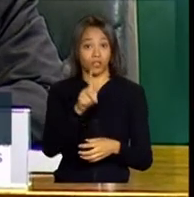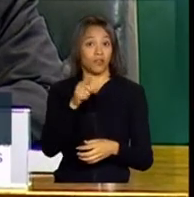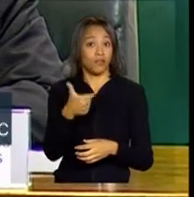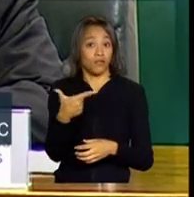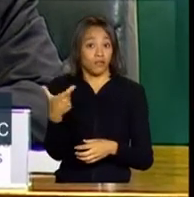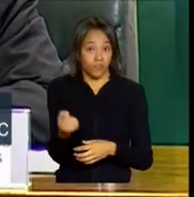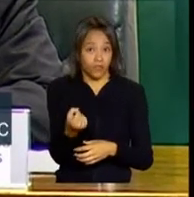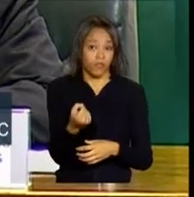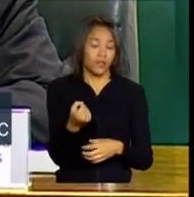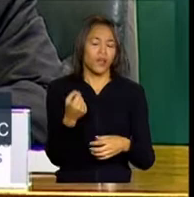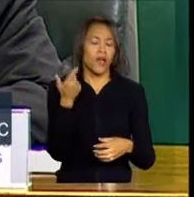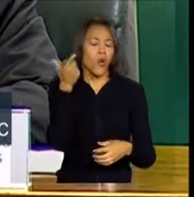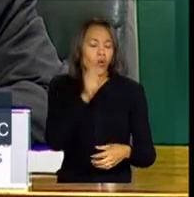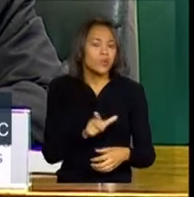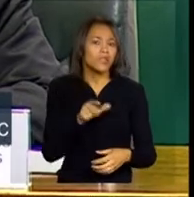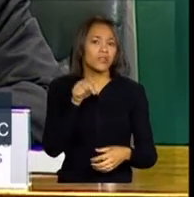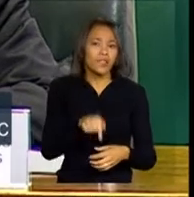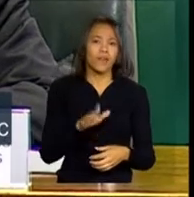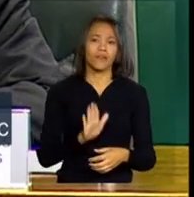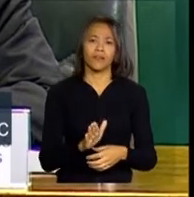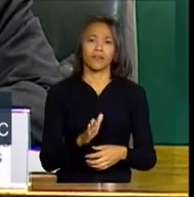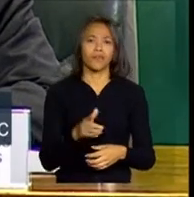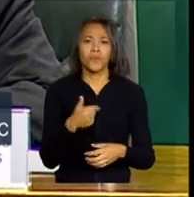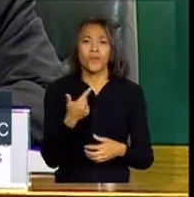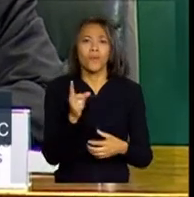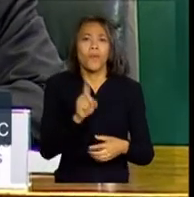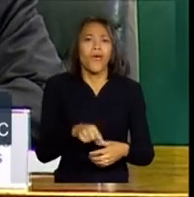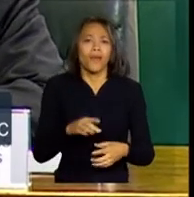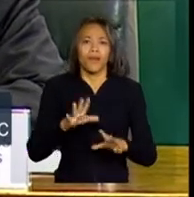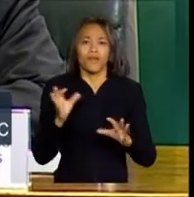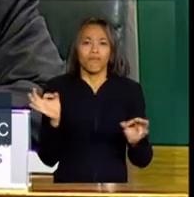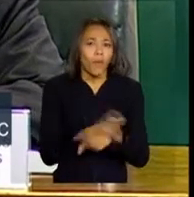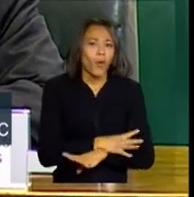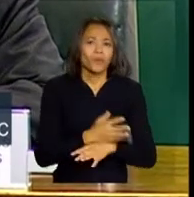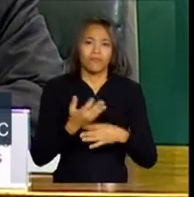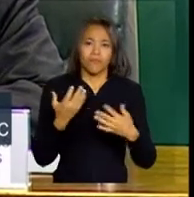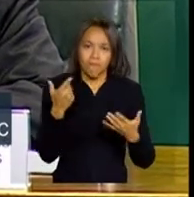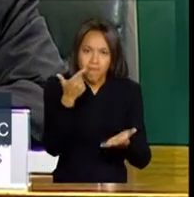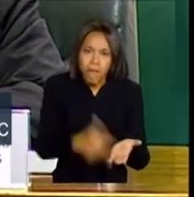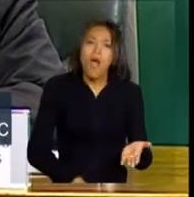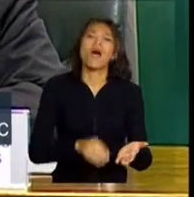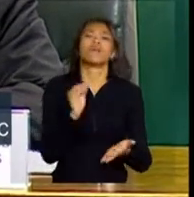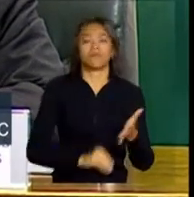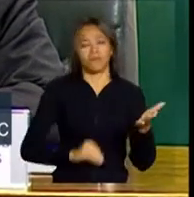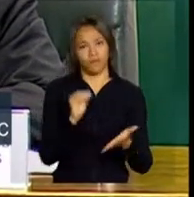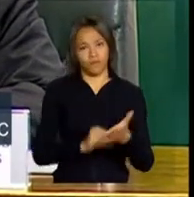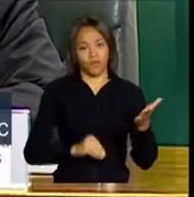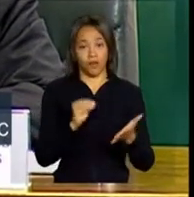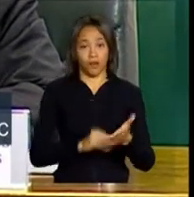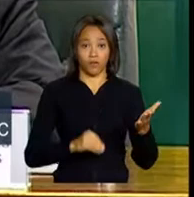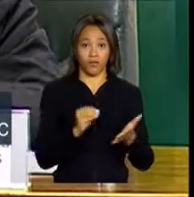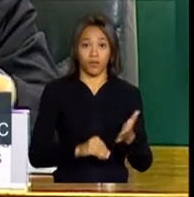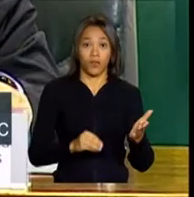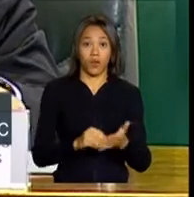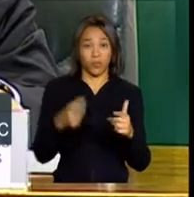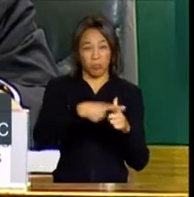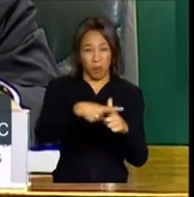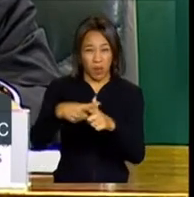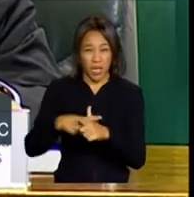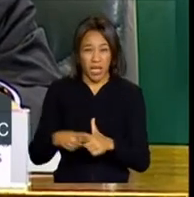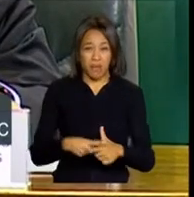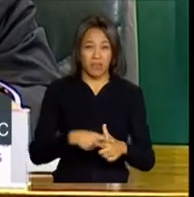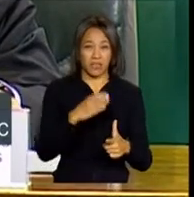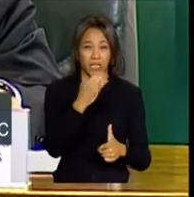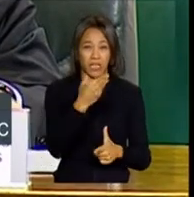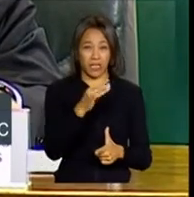resultados alcançados até aqui com tudo não são plenamente satisfatórios um efeito colateral da crise foi chamar atenção Para